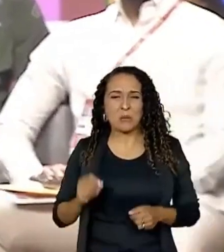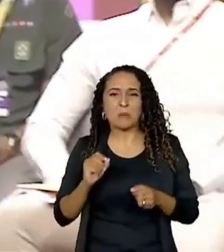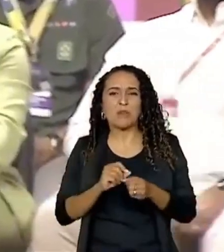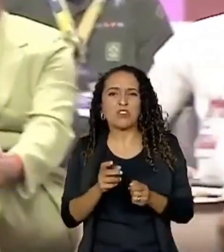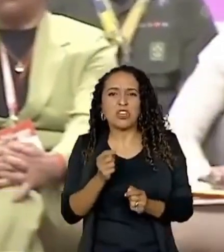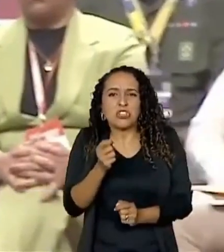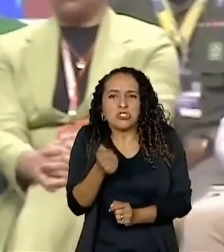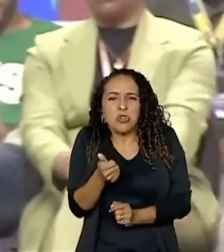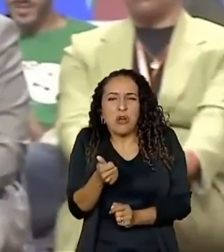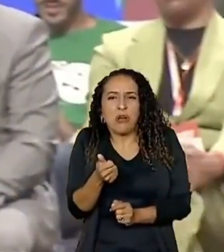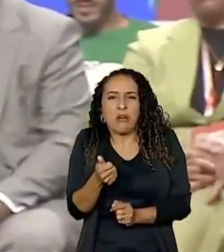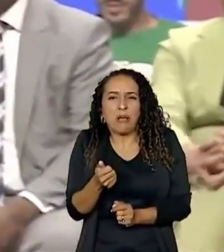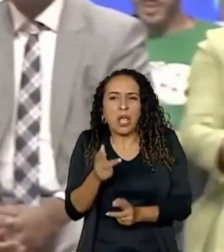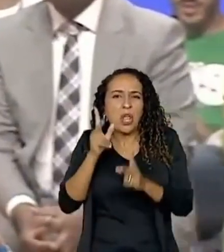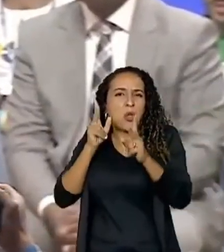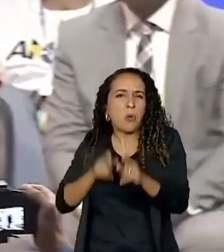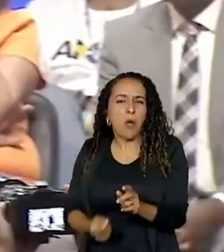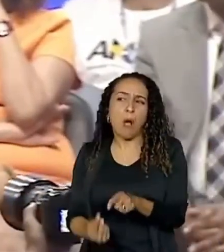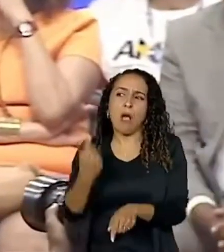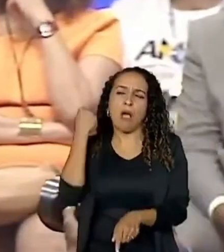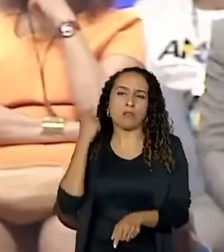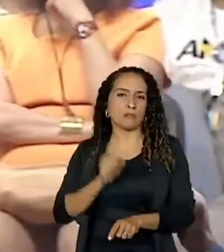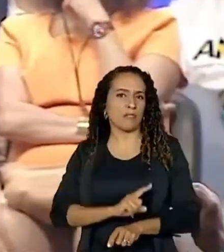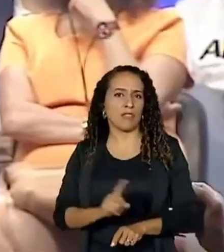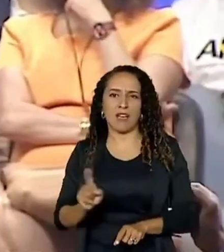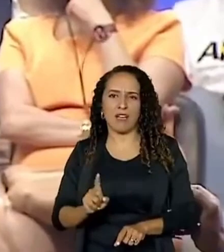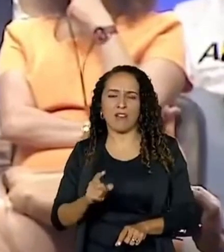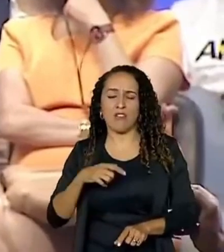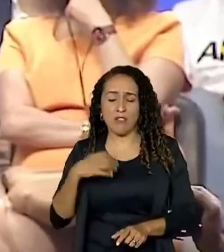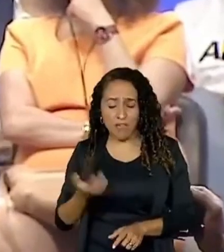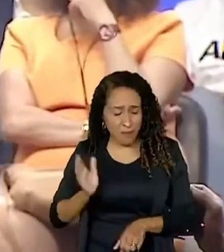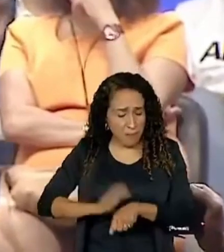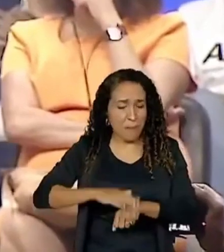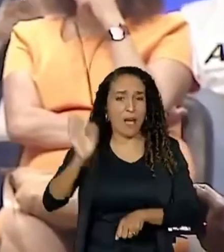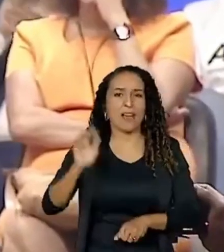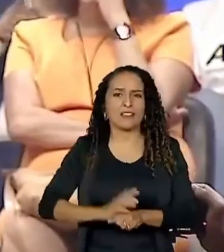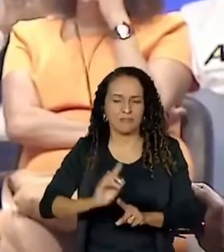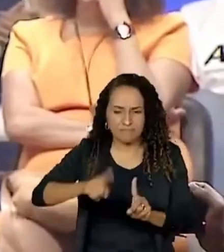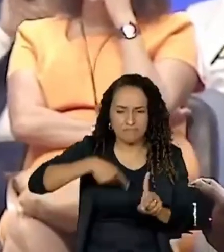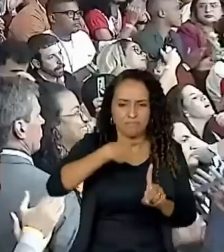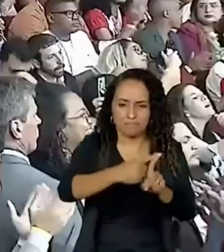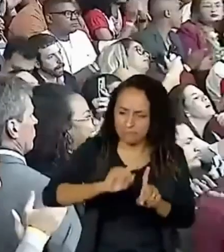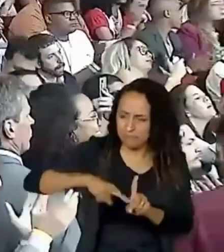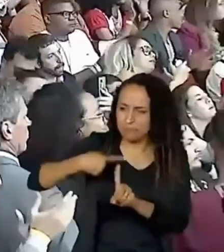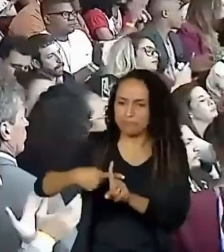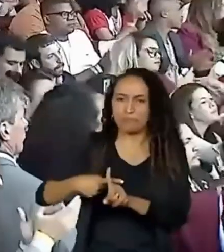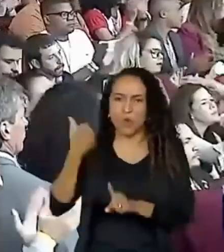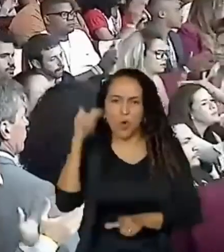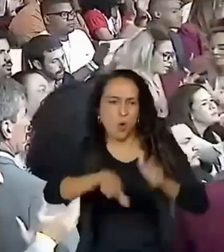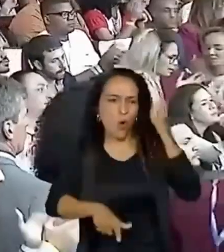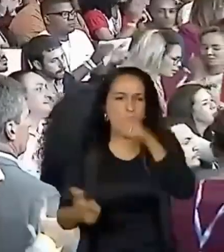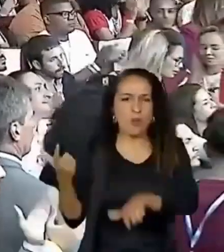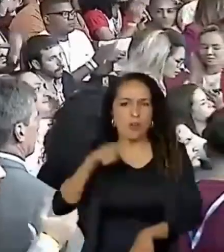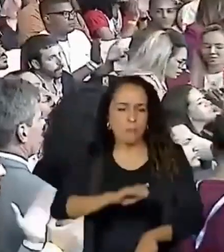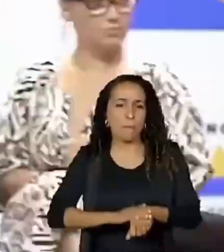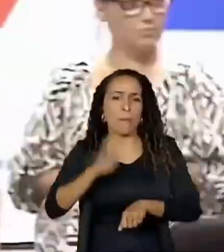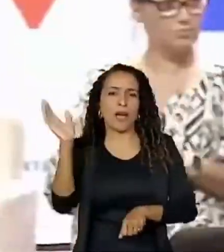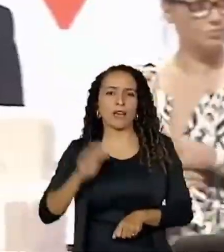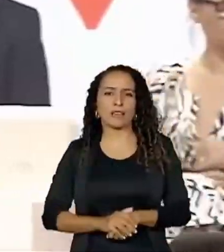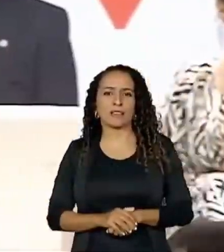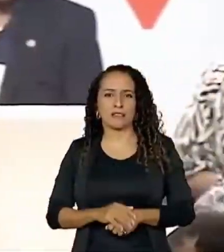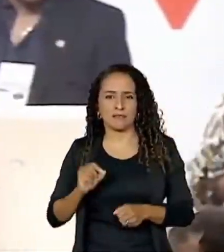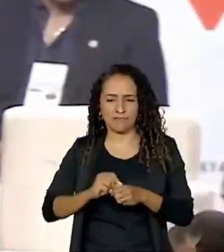fazer apenas o mesmo que eu tinha feito. Eu quero fazer mais. Eu quero conquistar mais. Eu quero realizar